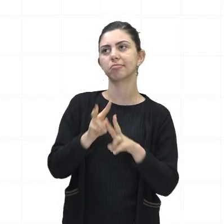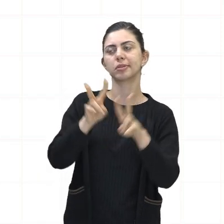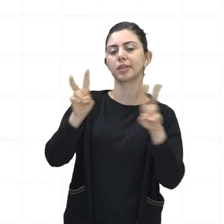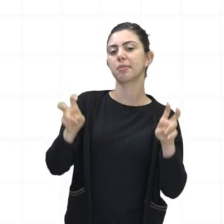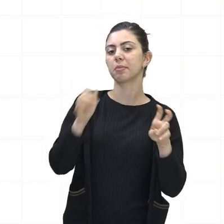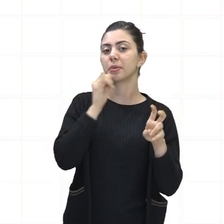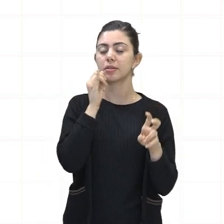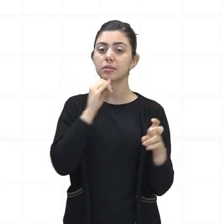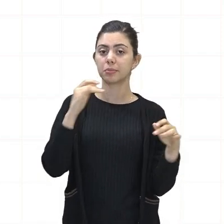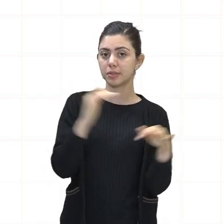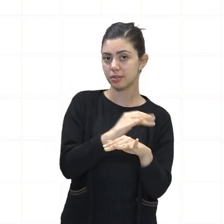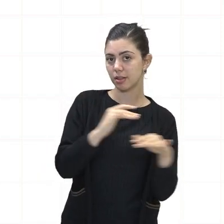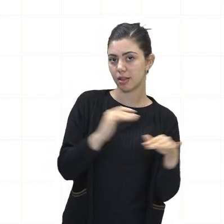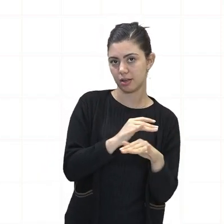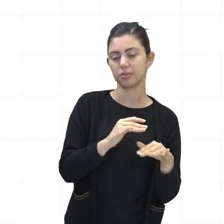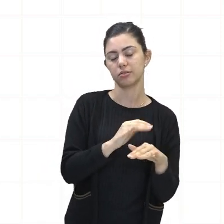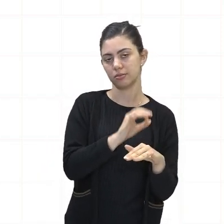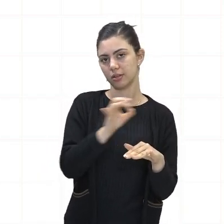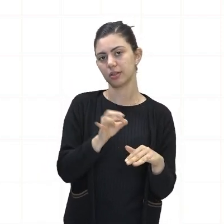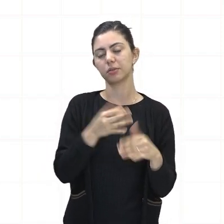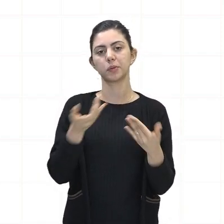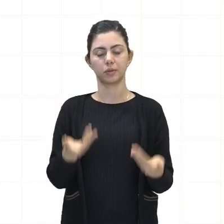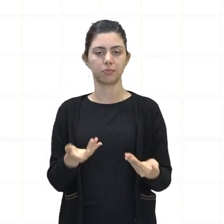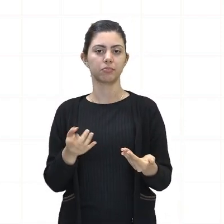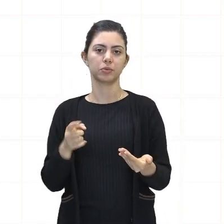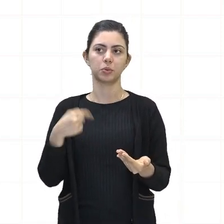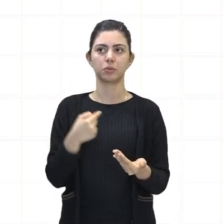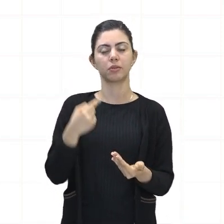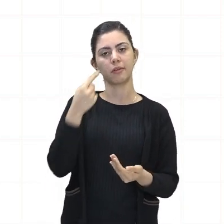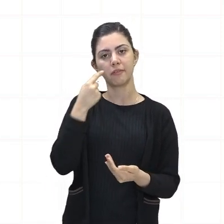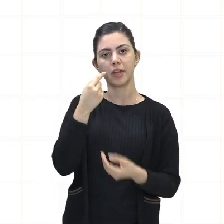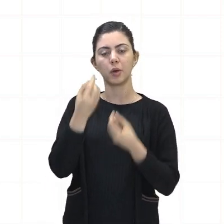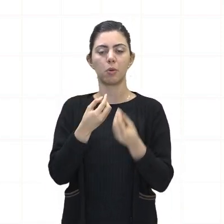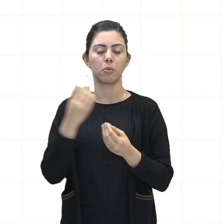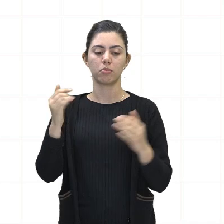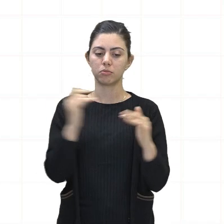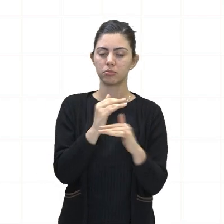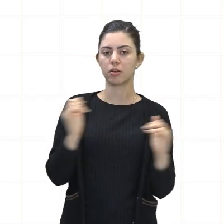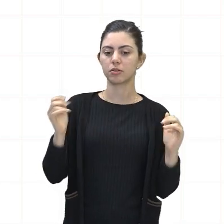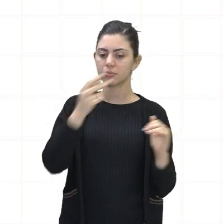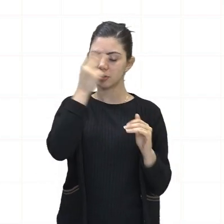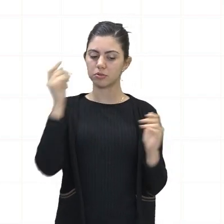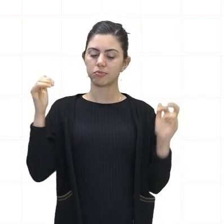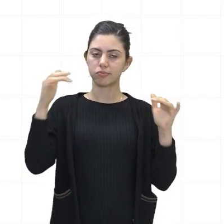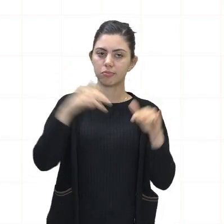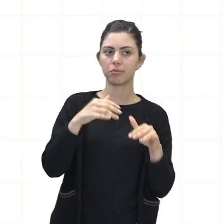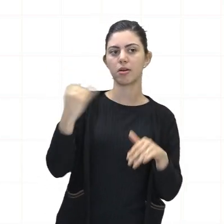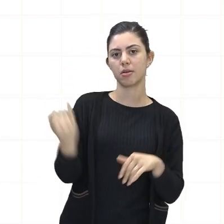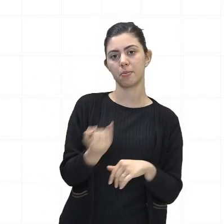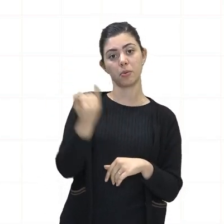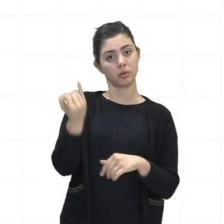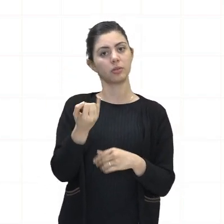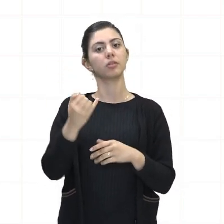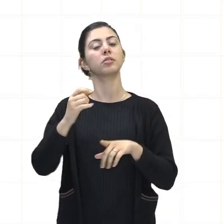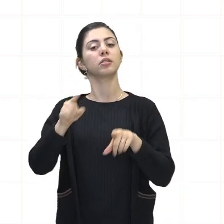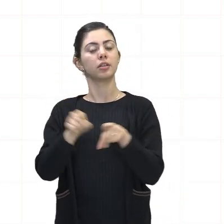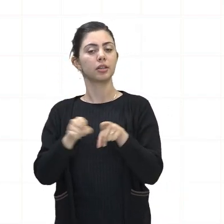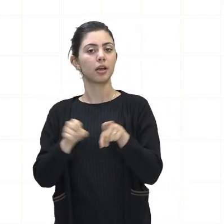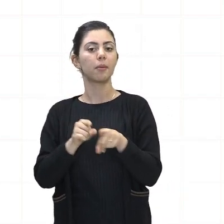as cidades. A gente vai entender um pouco a importância aí da urbanização para as cidades e,